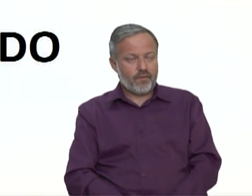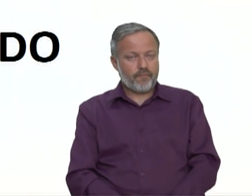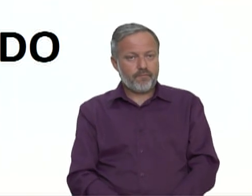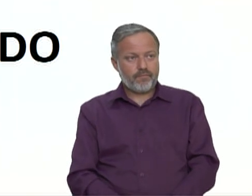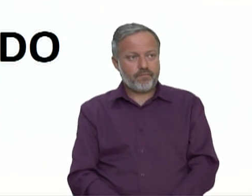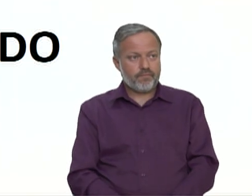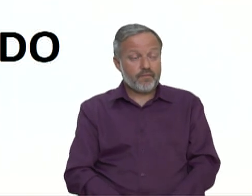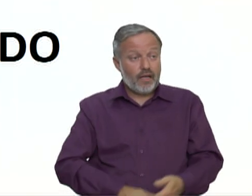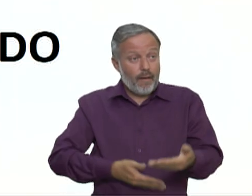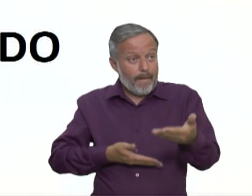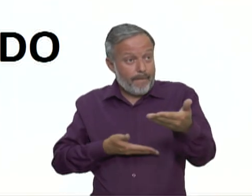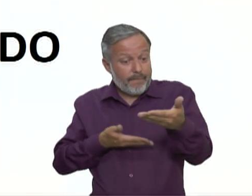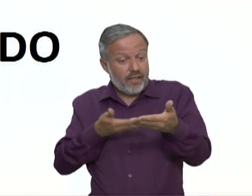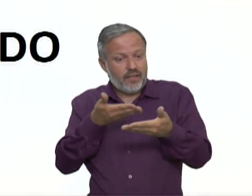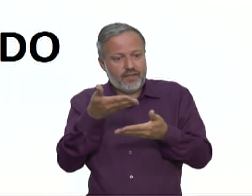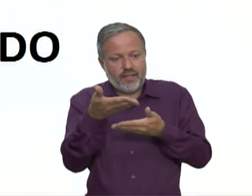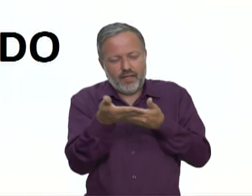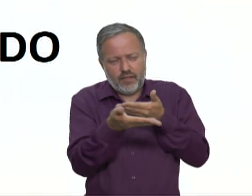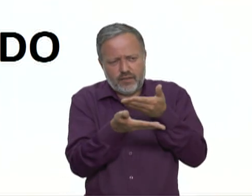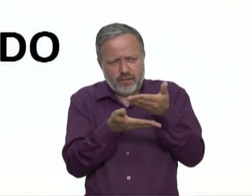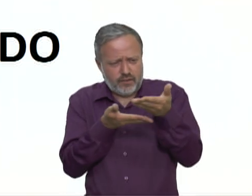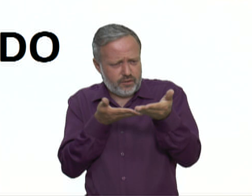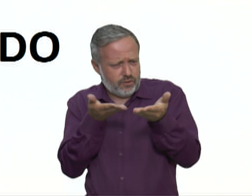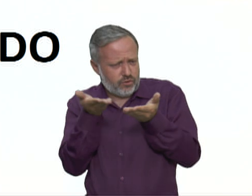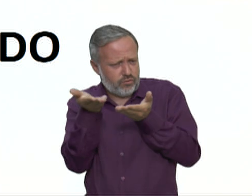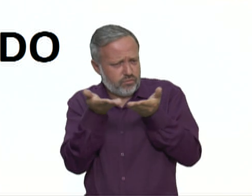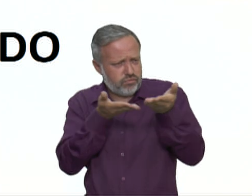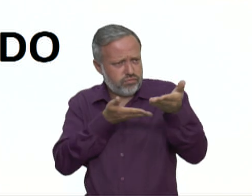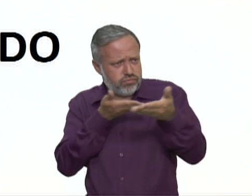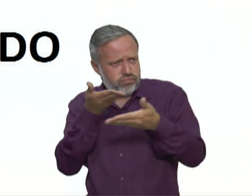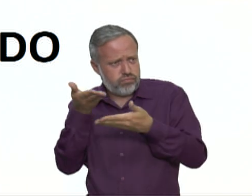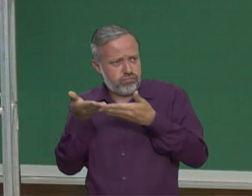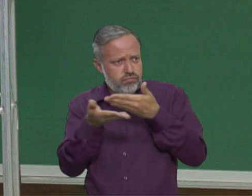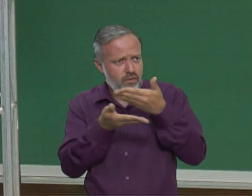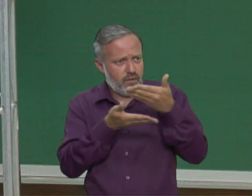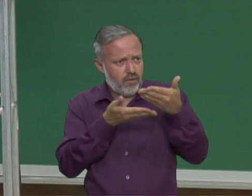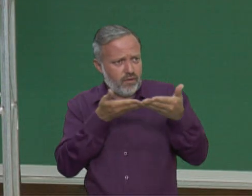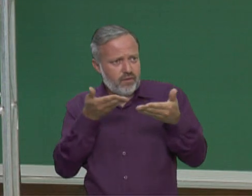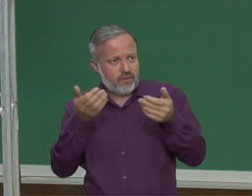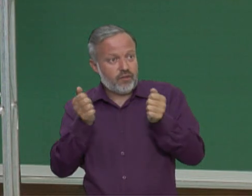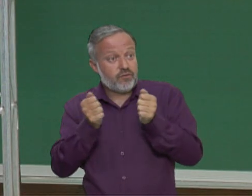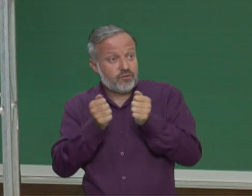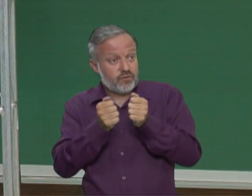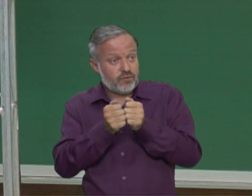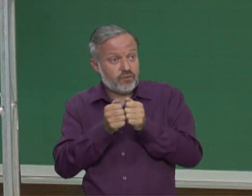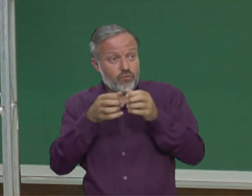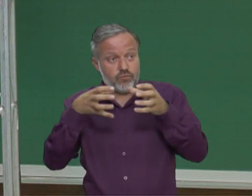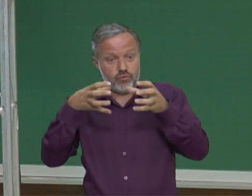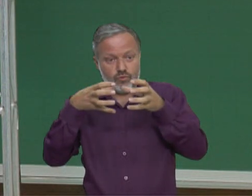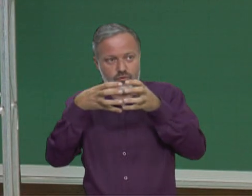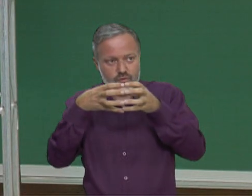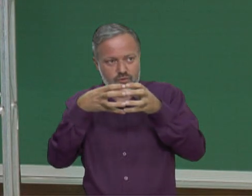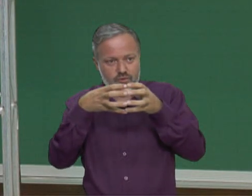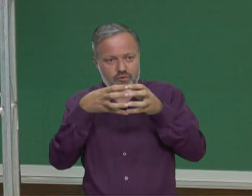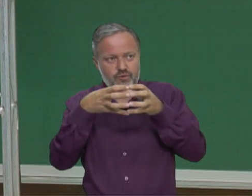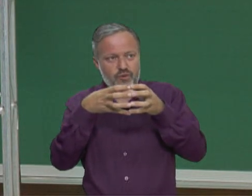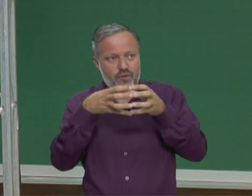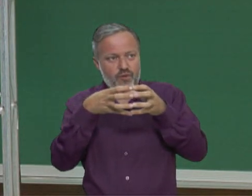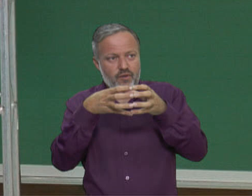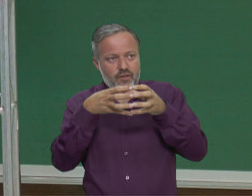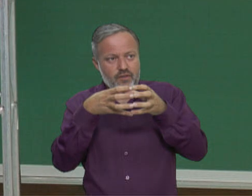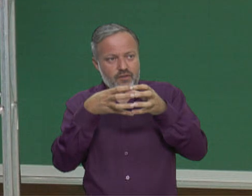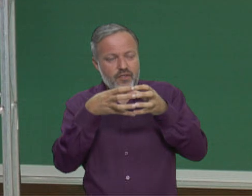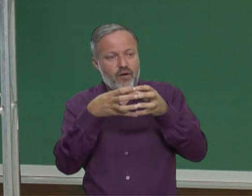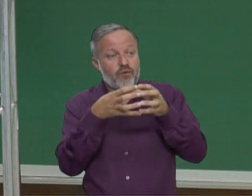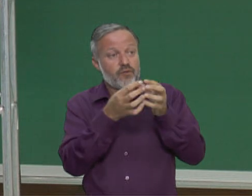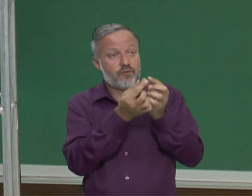Integração total, confederação. Isso que é bem importante também. Então, eles possuem, né, esse grupo, essa união de países aí,